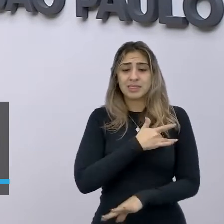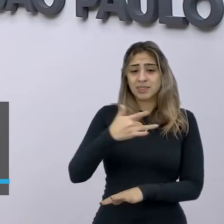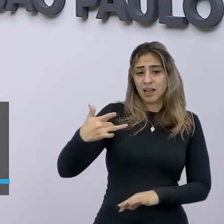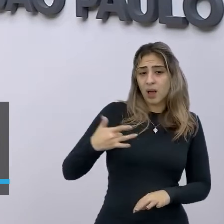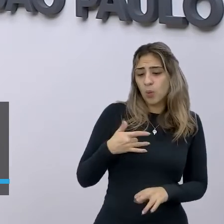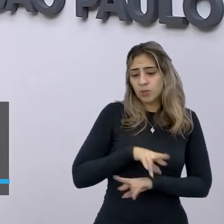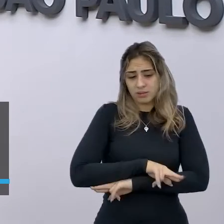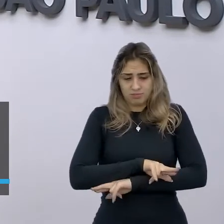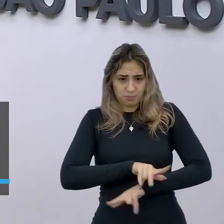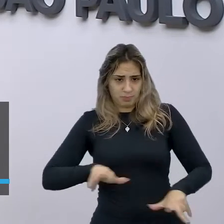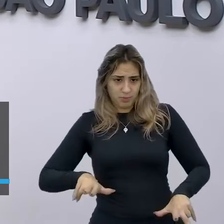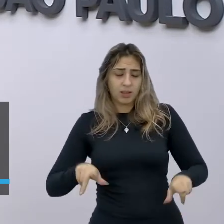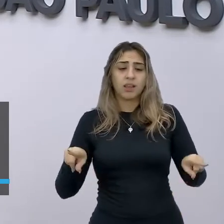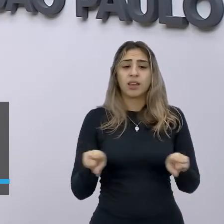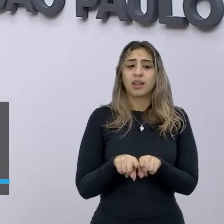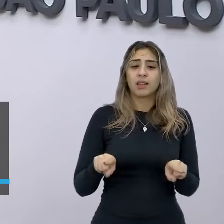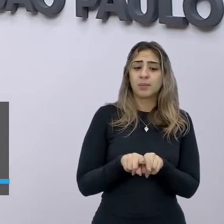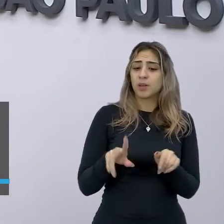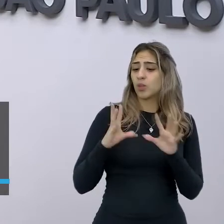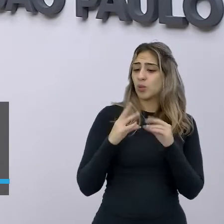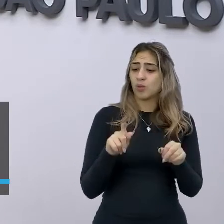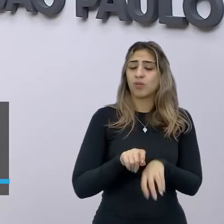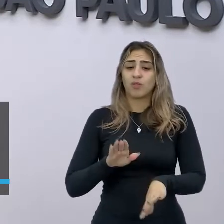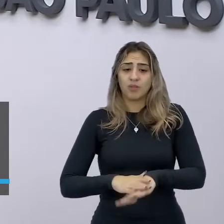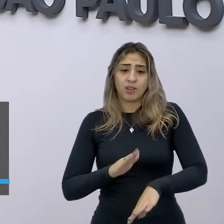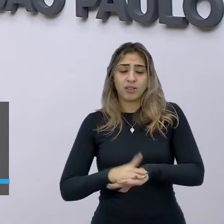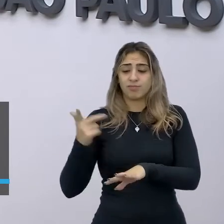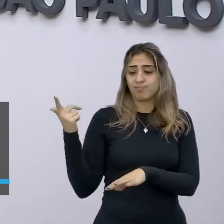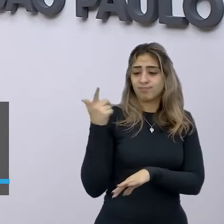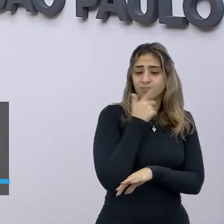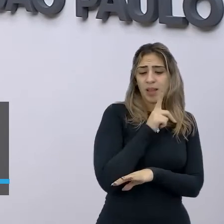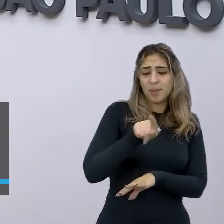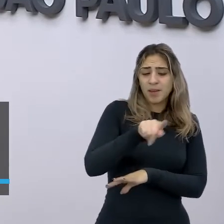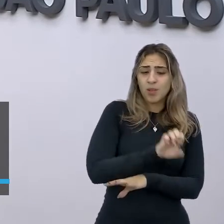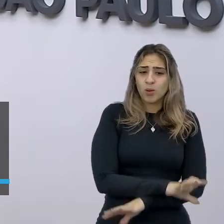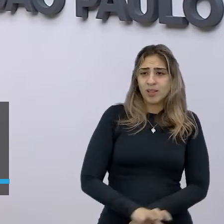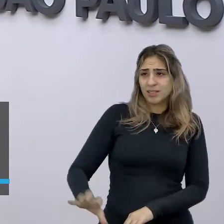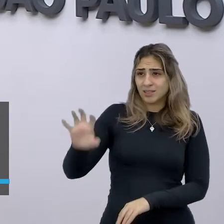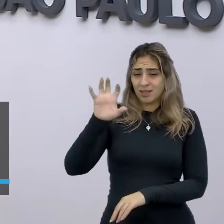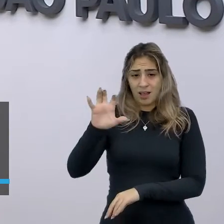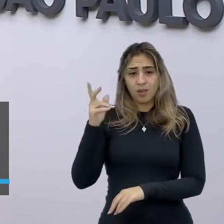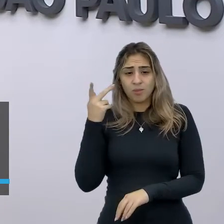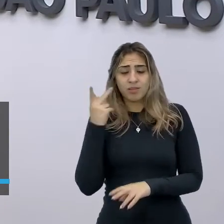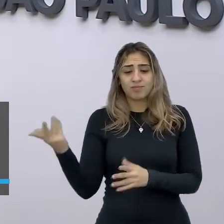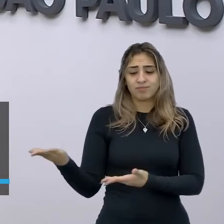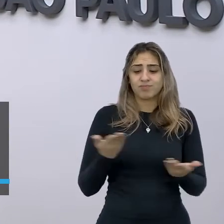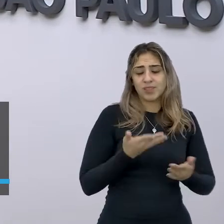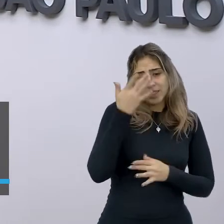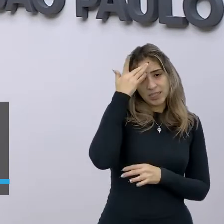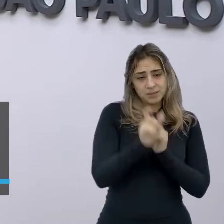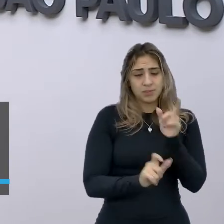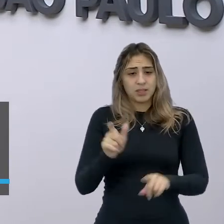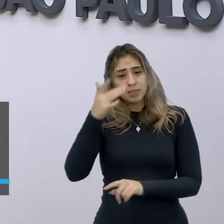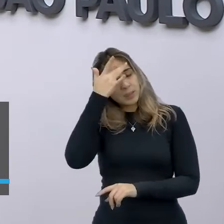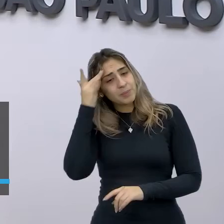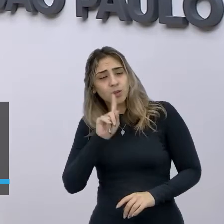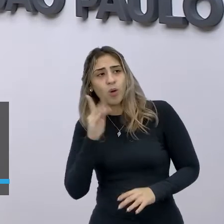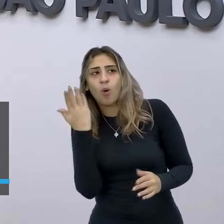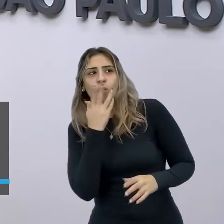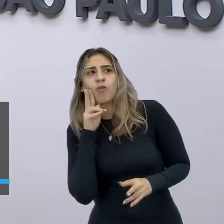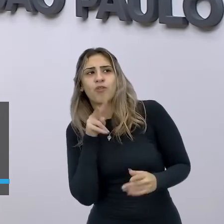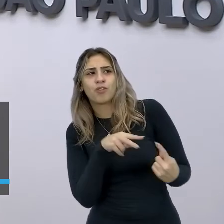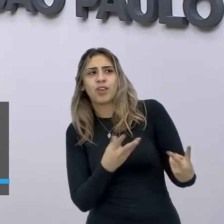saúde, etc. Isso tudo foi patrocinado pelo Estado para a vida das pessoas. As pessoas elas não se